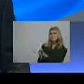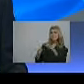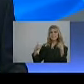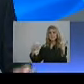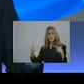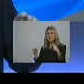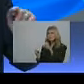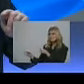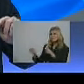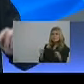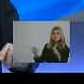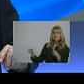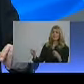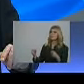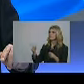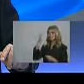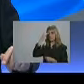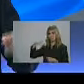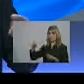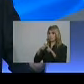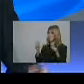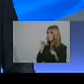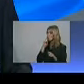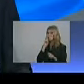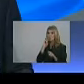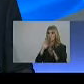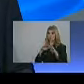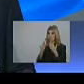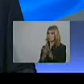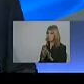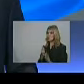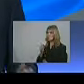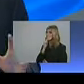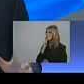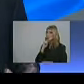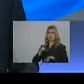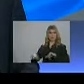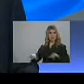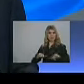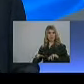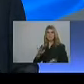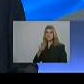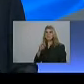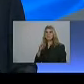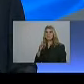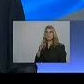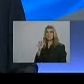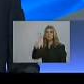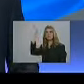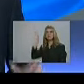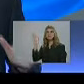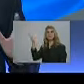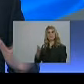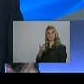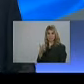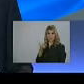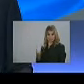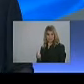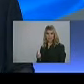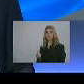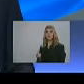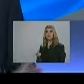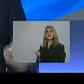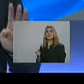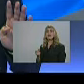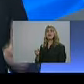de Janeiro, que não está nem estudando e nem trabalhando, em média 26%, em alguns lugares da